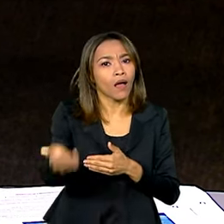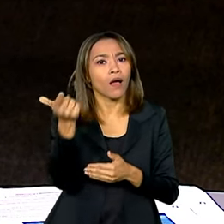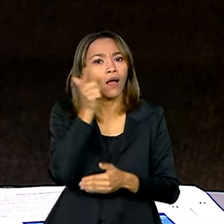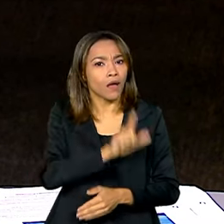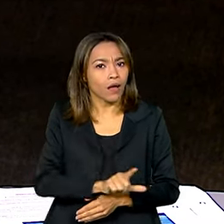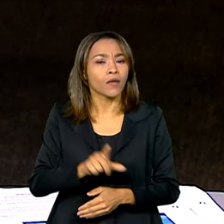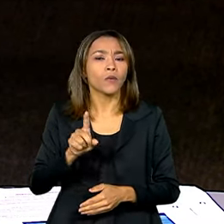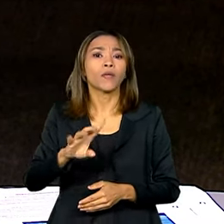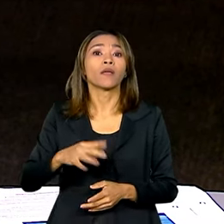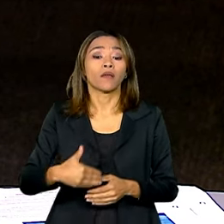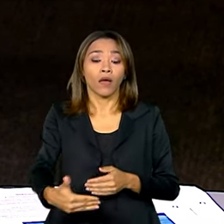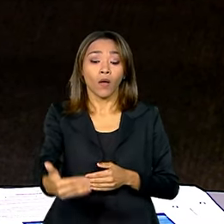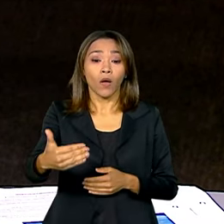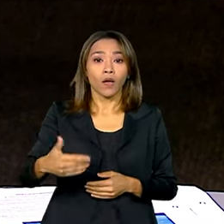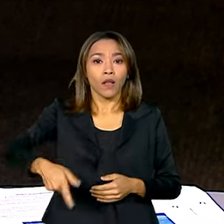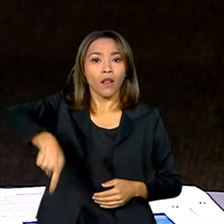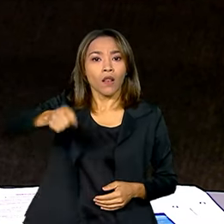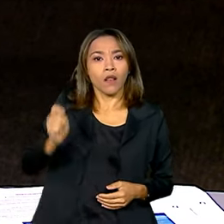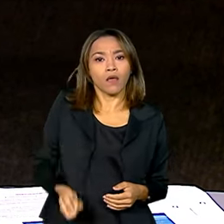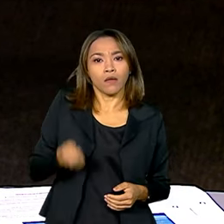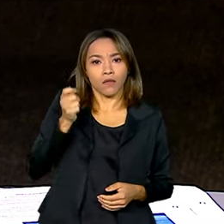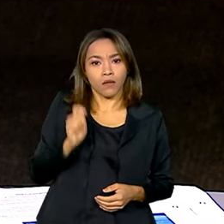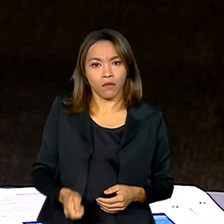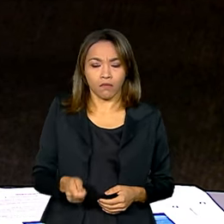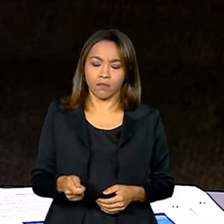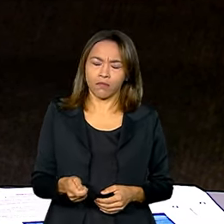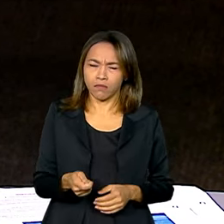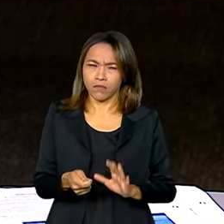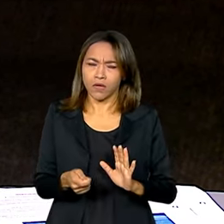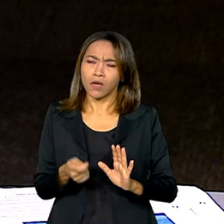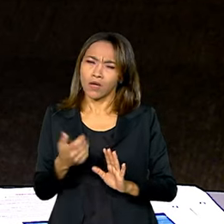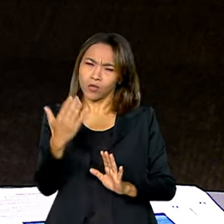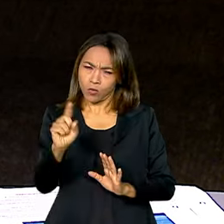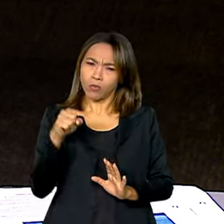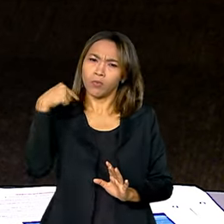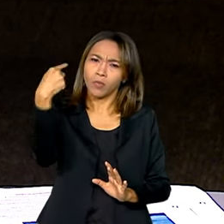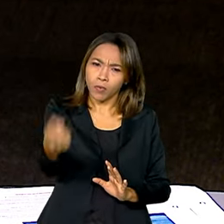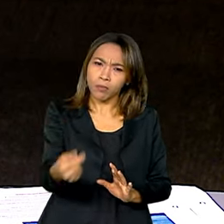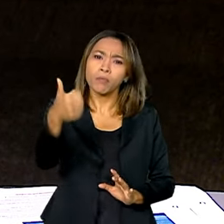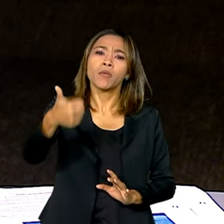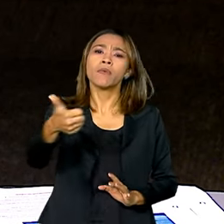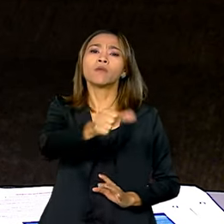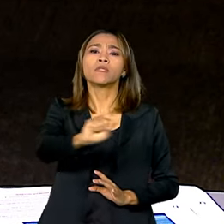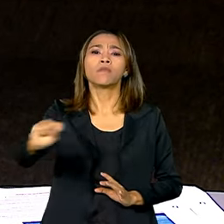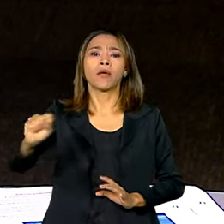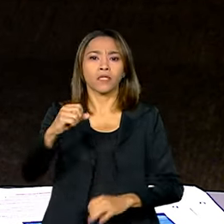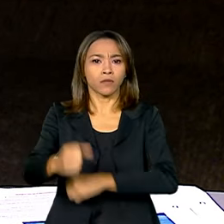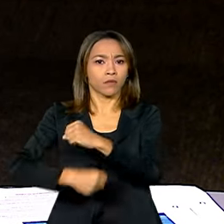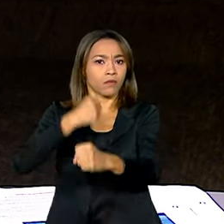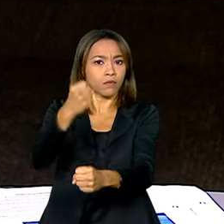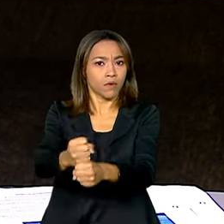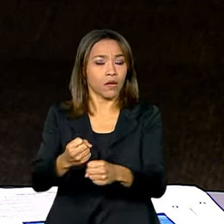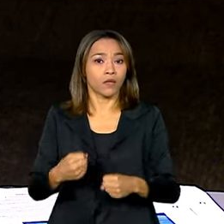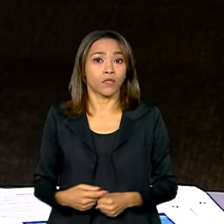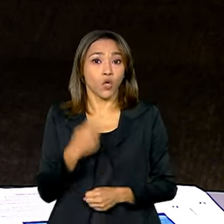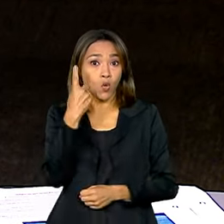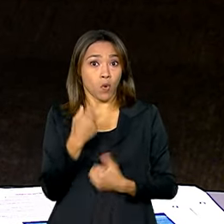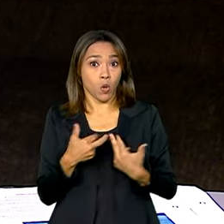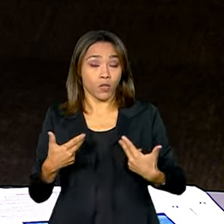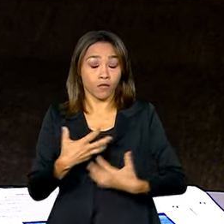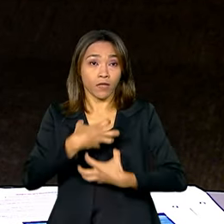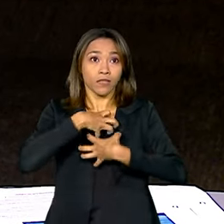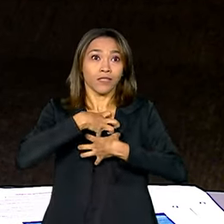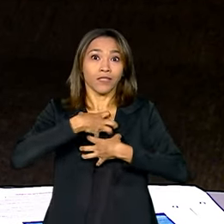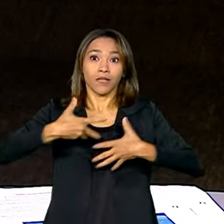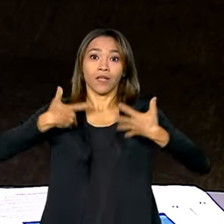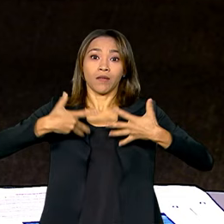no leilão que devemos promover agora no começo do ano que vem, no primeiro semestre do ano que vem. Uma coisa que me deixou muito animado, porque